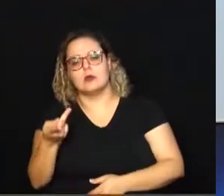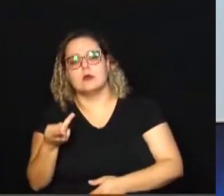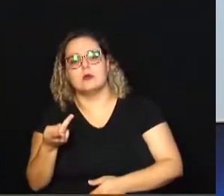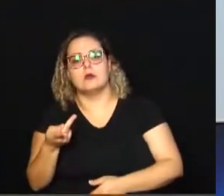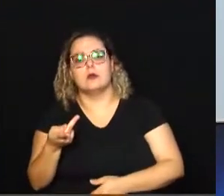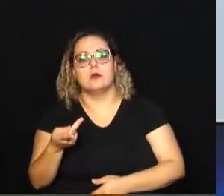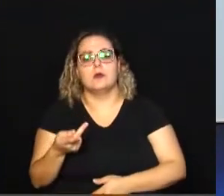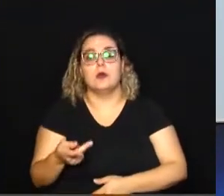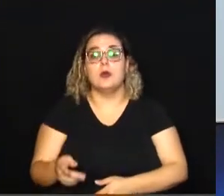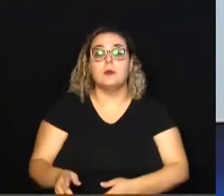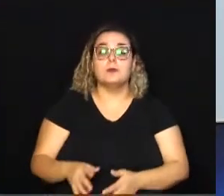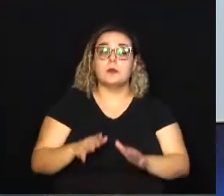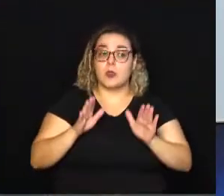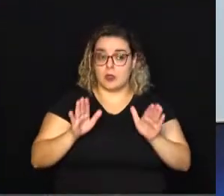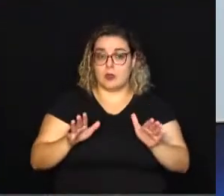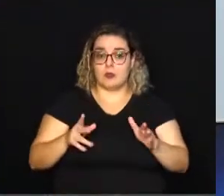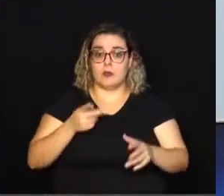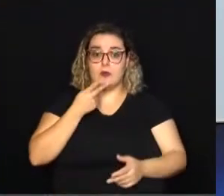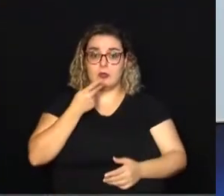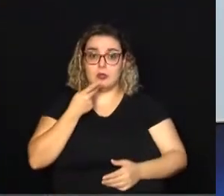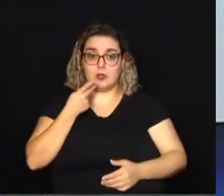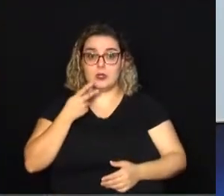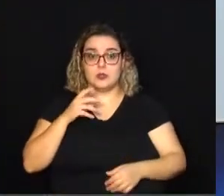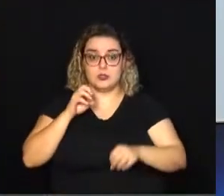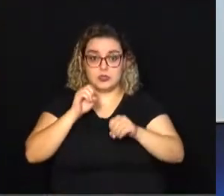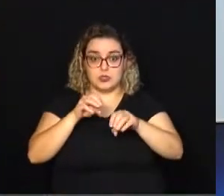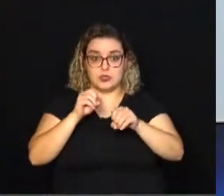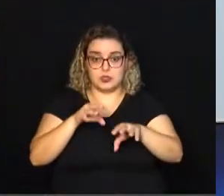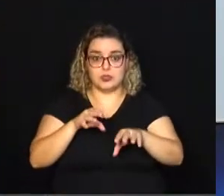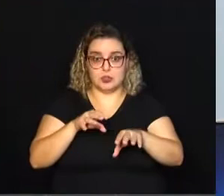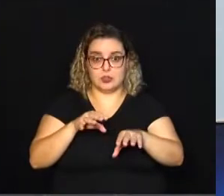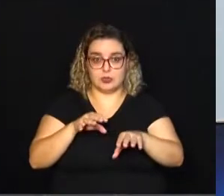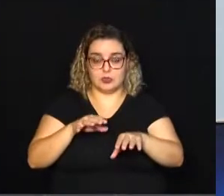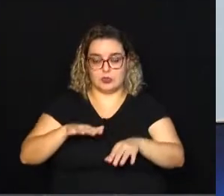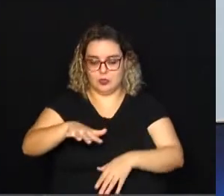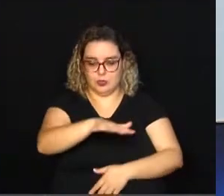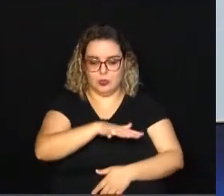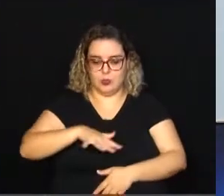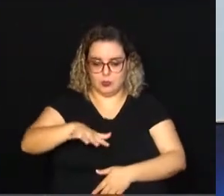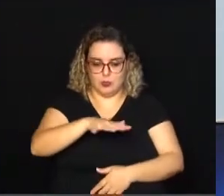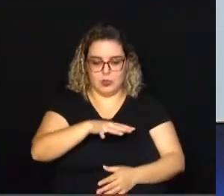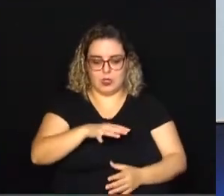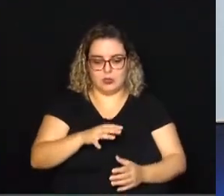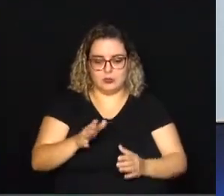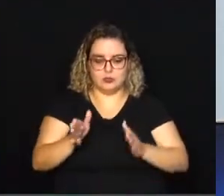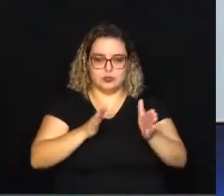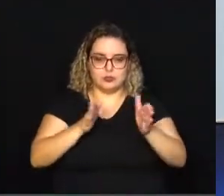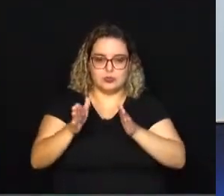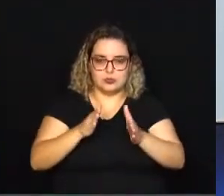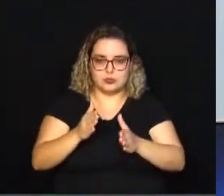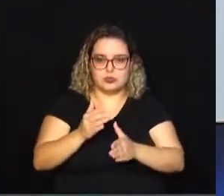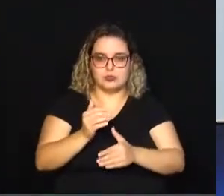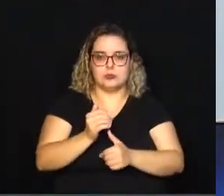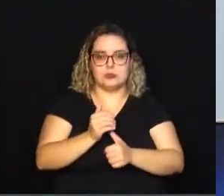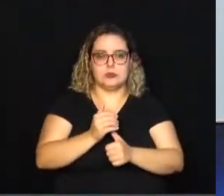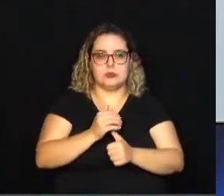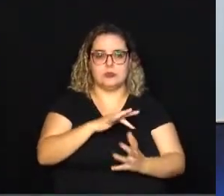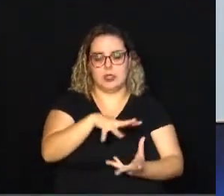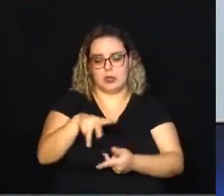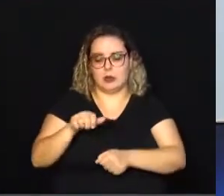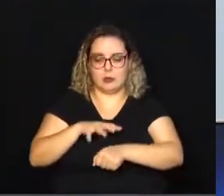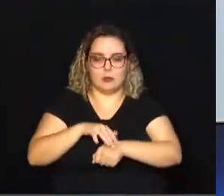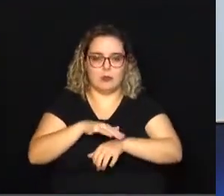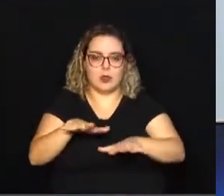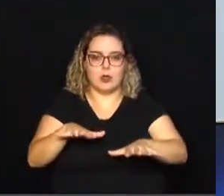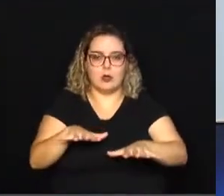Falar de educação na pandemia, não tem como a gente fugir de desigualdade social. Porque quem tem computador, tablet, um